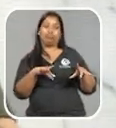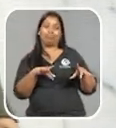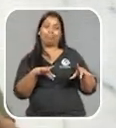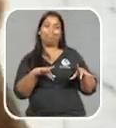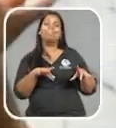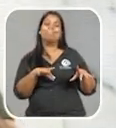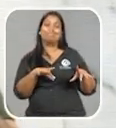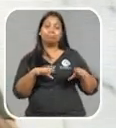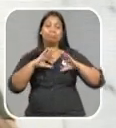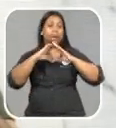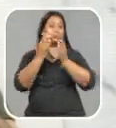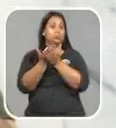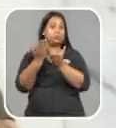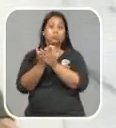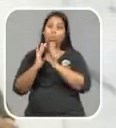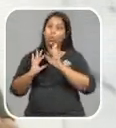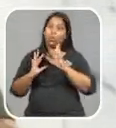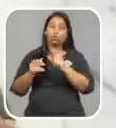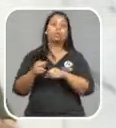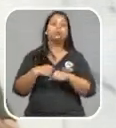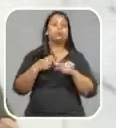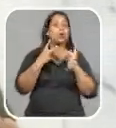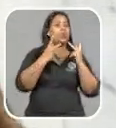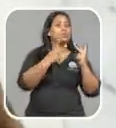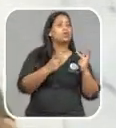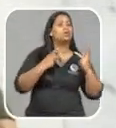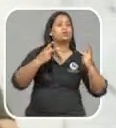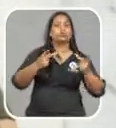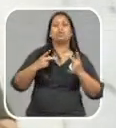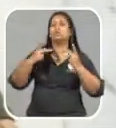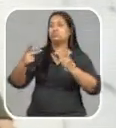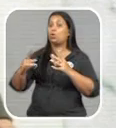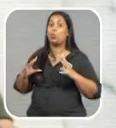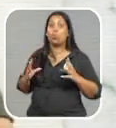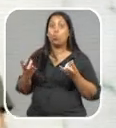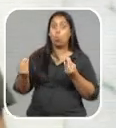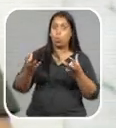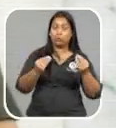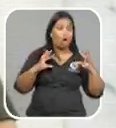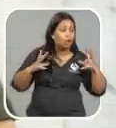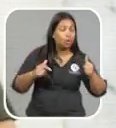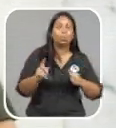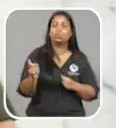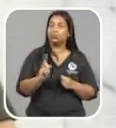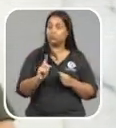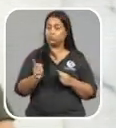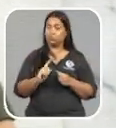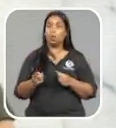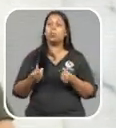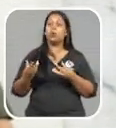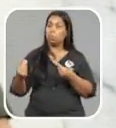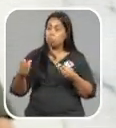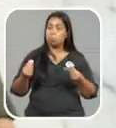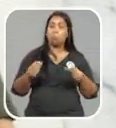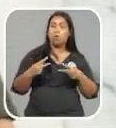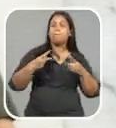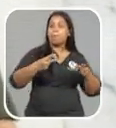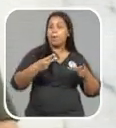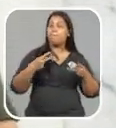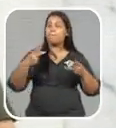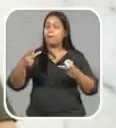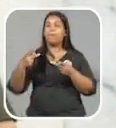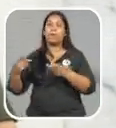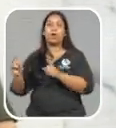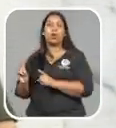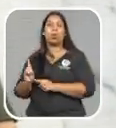não foram todas do município, mas foi uma grande parte, acompanhado dos coordenadores da TEM, que é o Sindicato